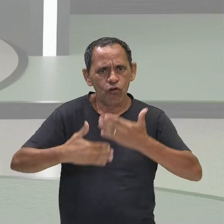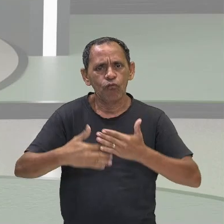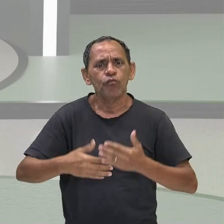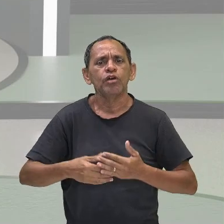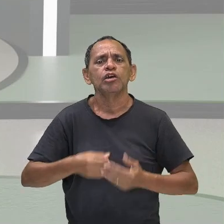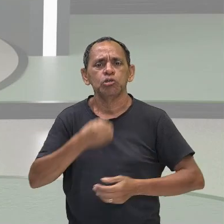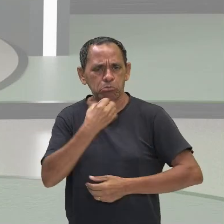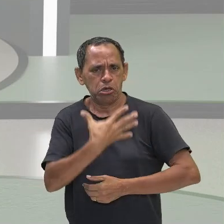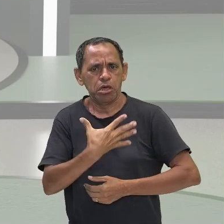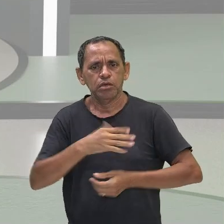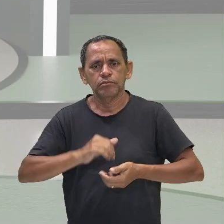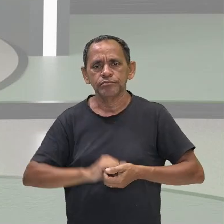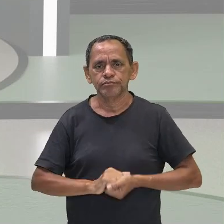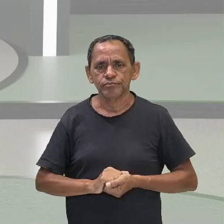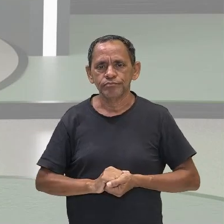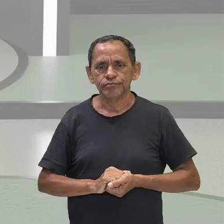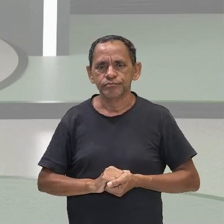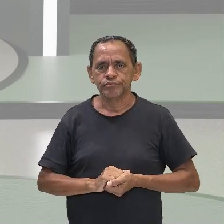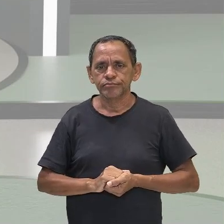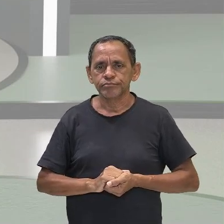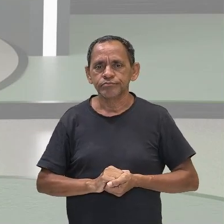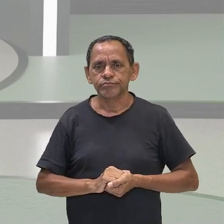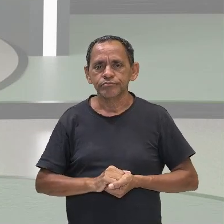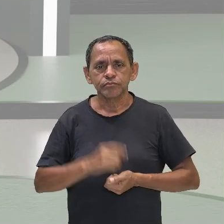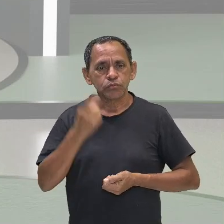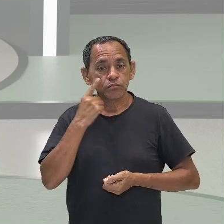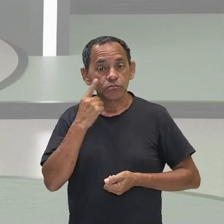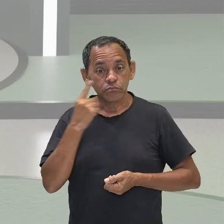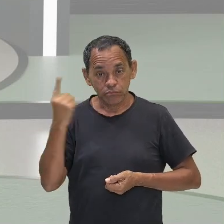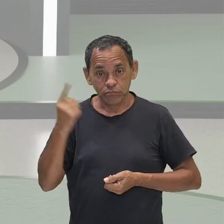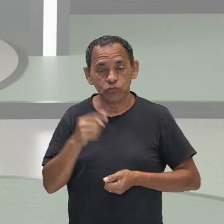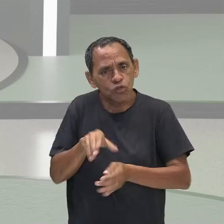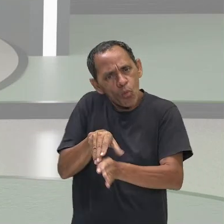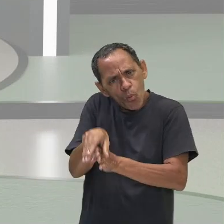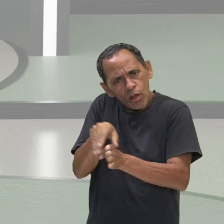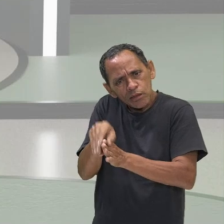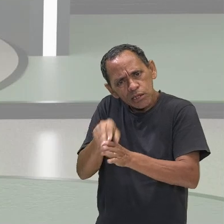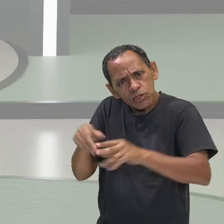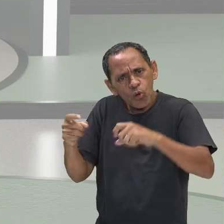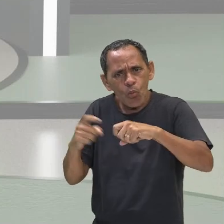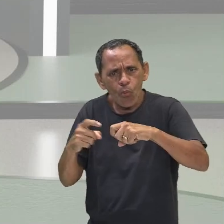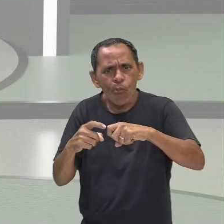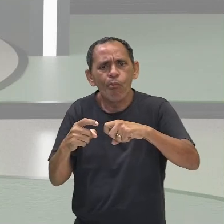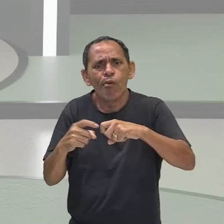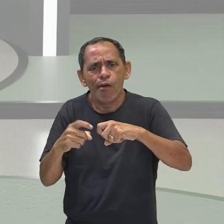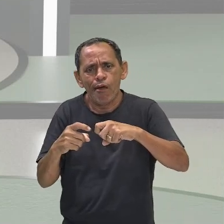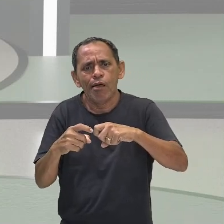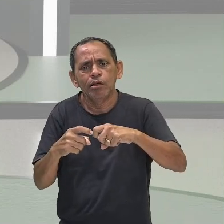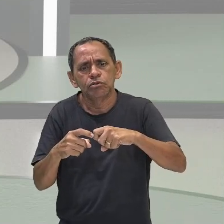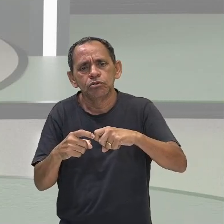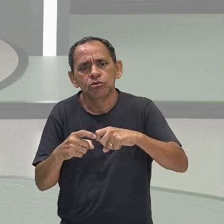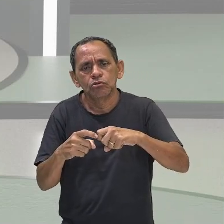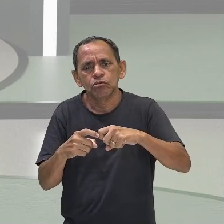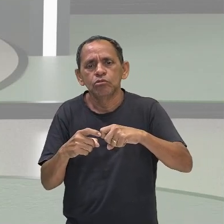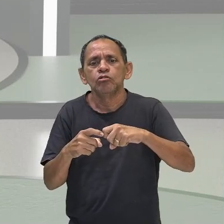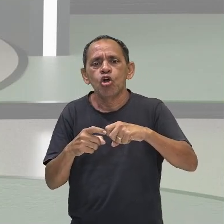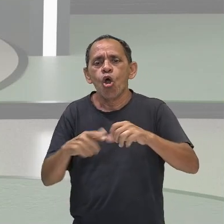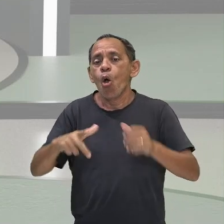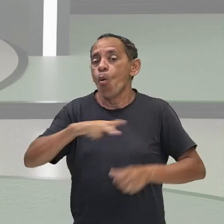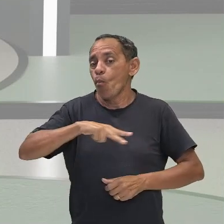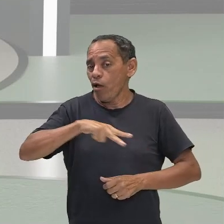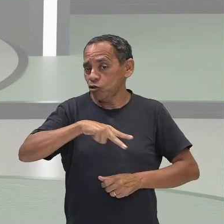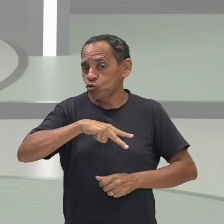decisões tomadas aí, isso aí é um aconselhamento médico e fica entre médico e paciente